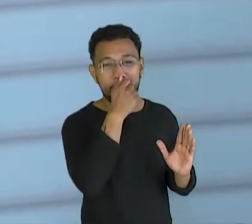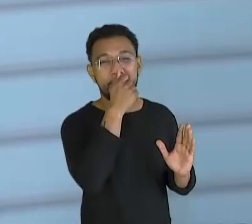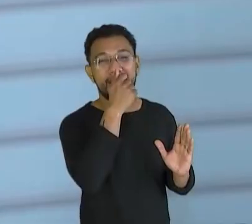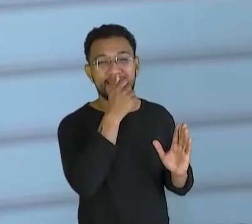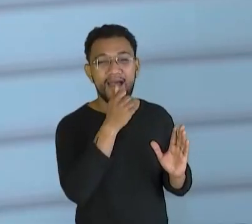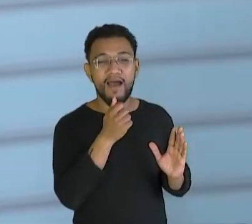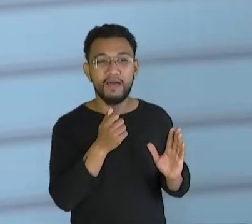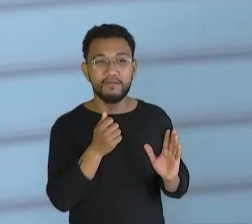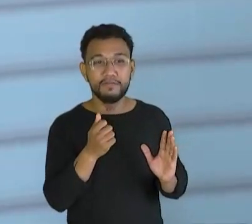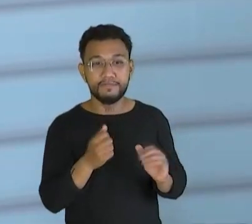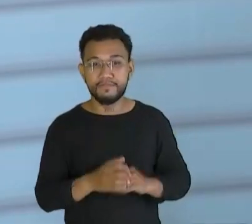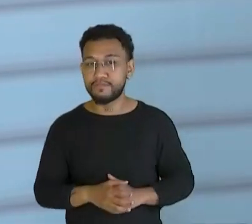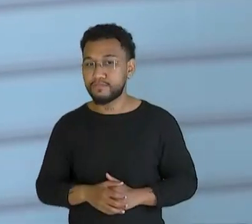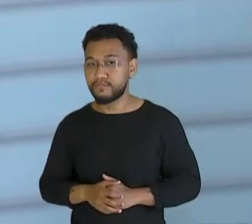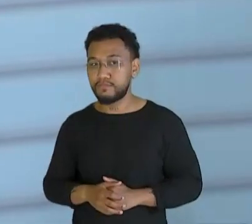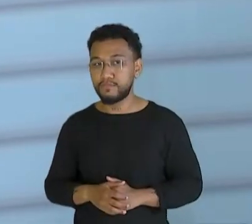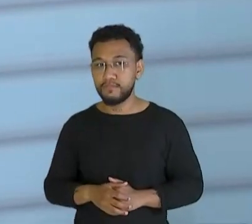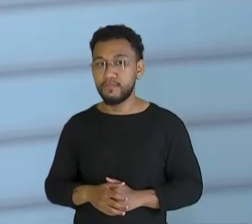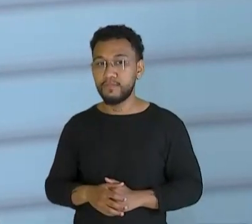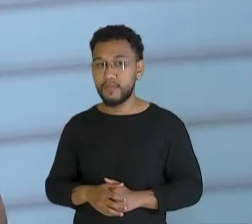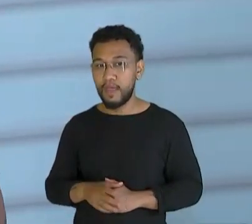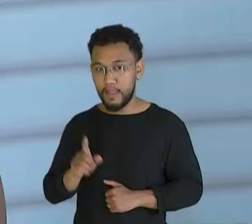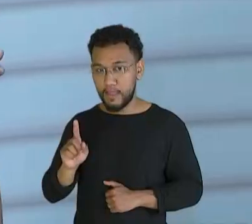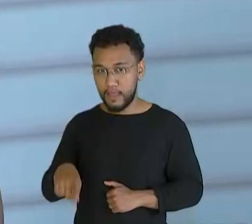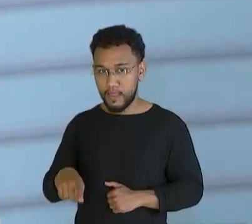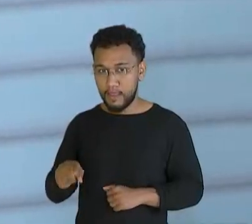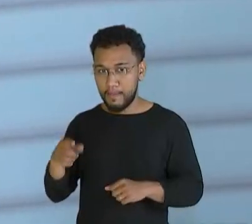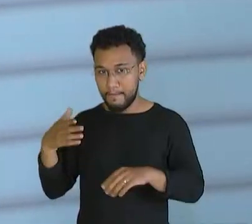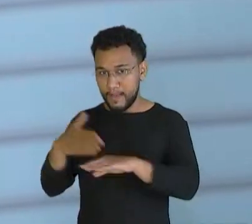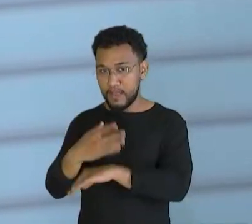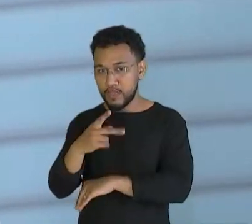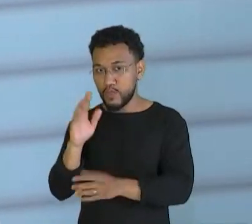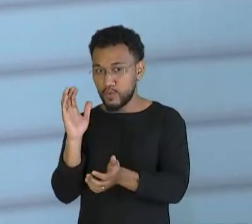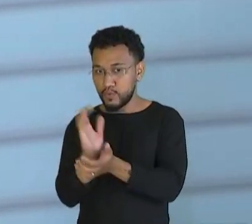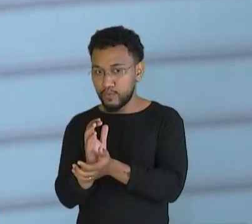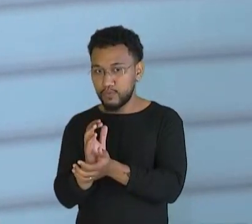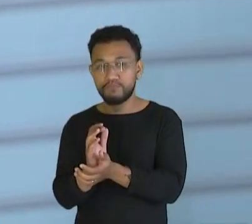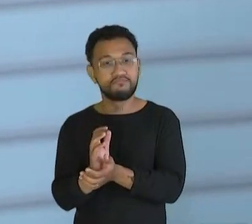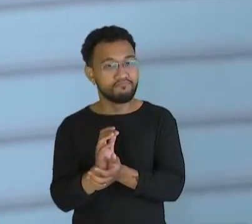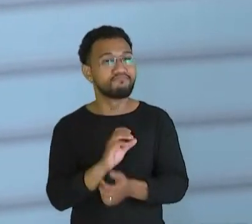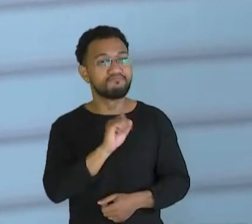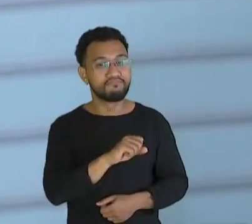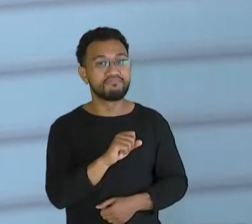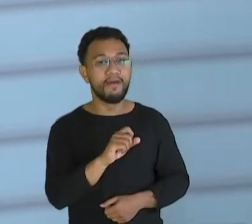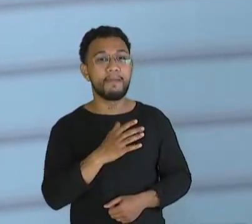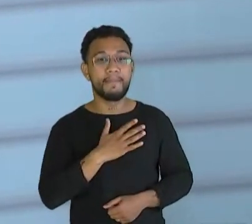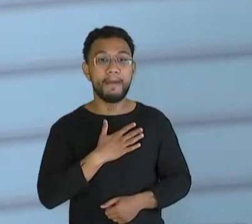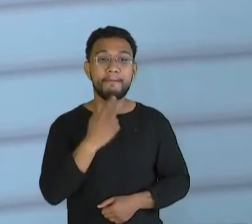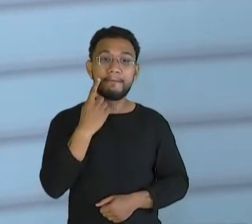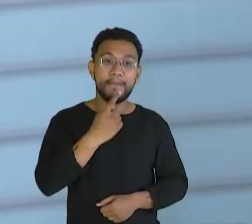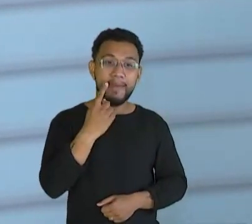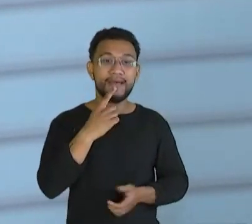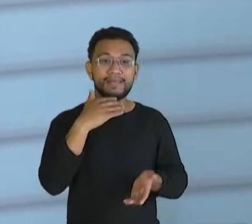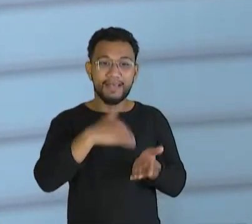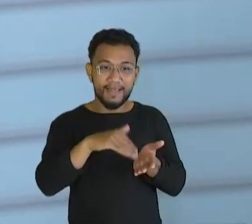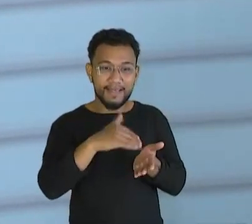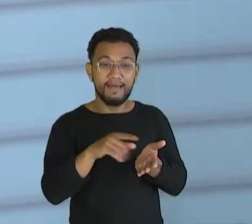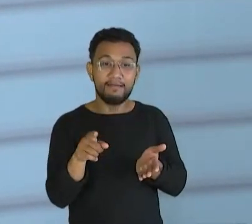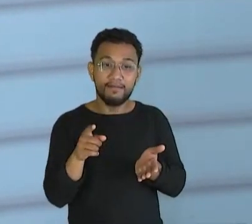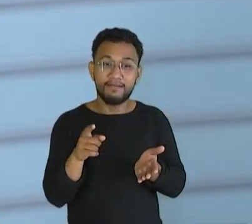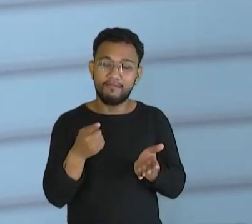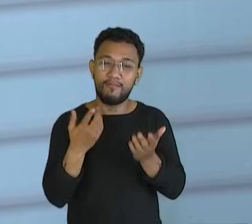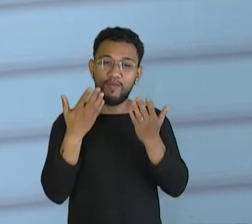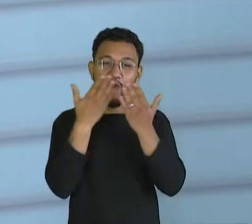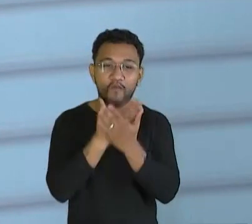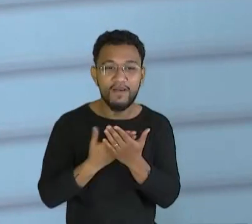geralmente, né? A Thaís era da tua gestão? Sim, ela era minha primeira secretária. Olha aí. Aí ela decidiu seguir o caminho da presidência. E aí você convenceu